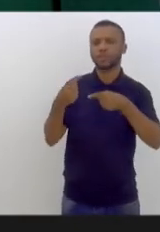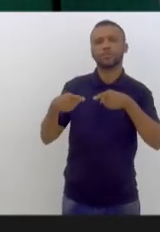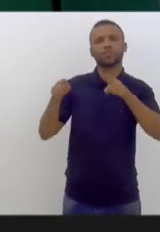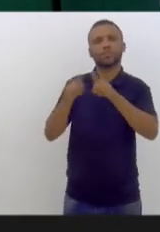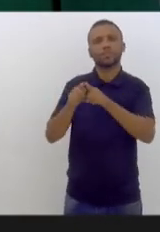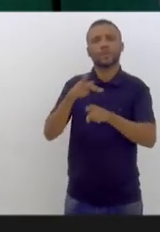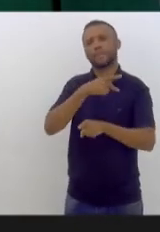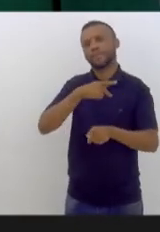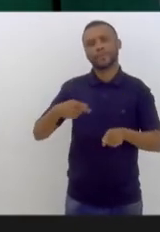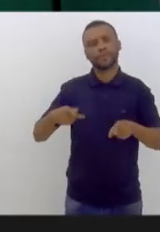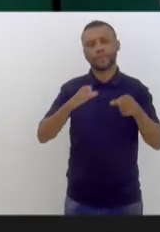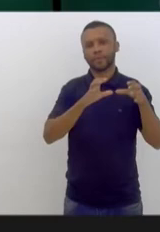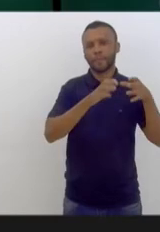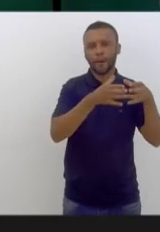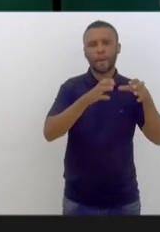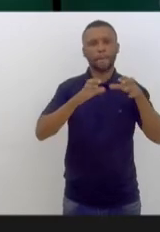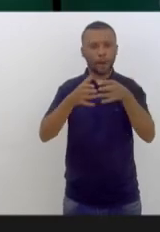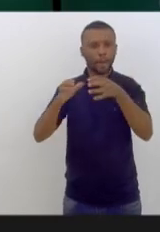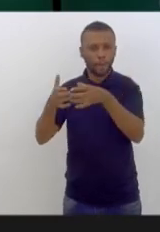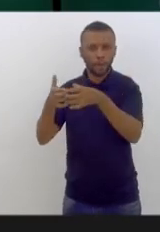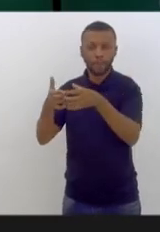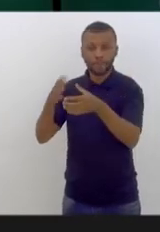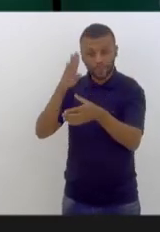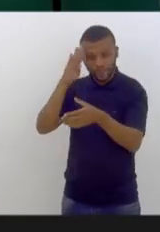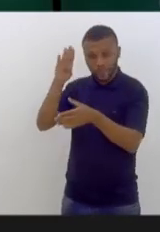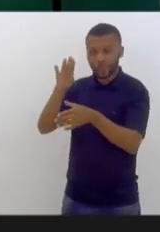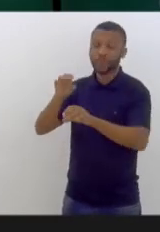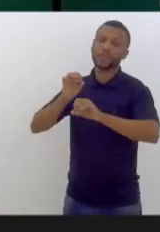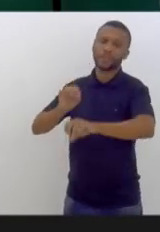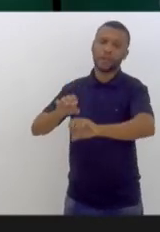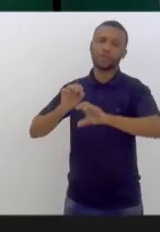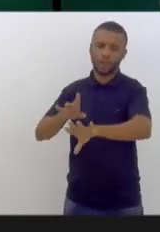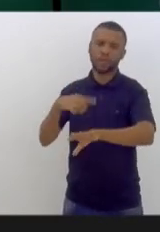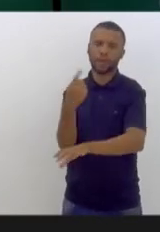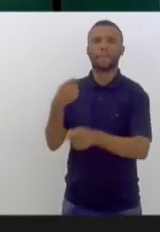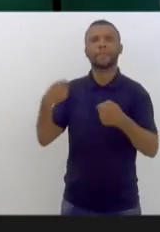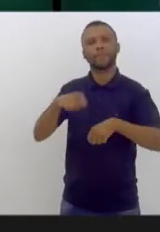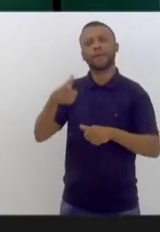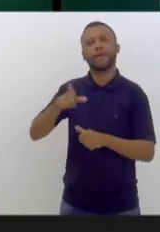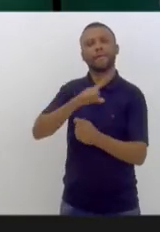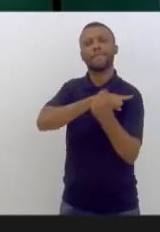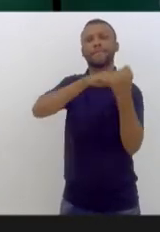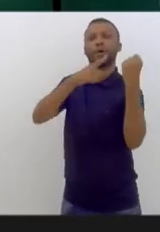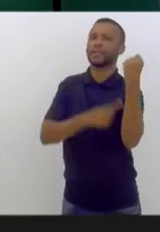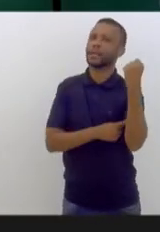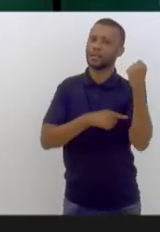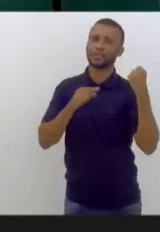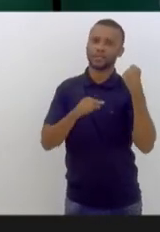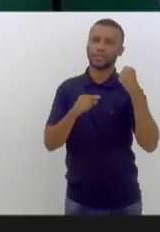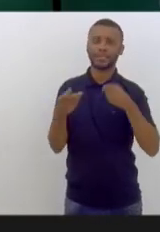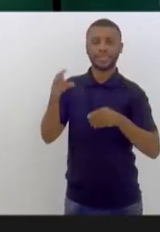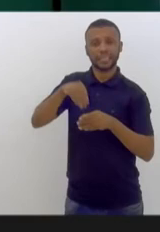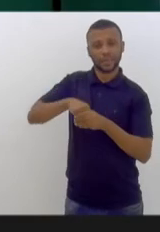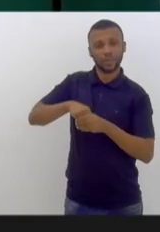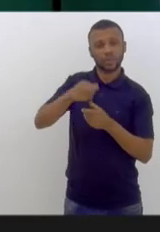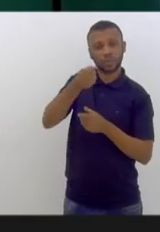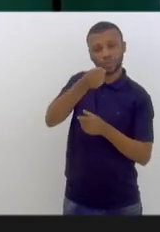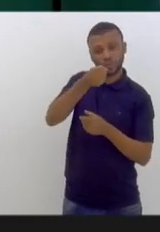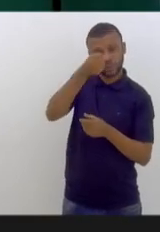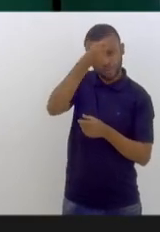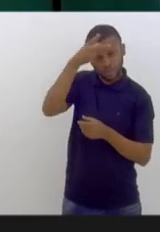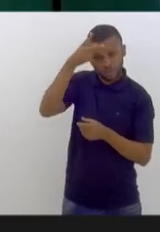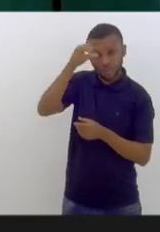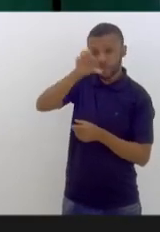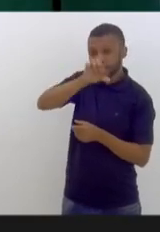das comissões, inclusive da educação, ela tem que ser fortalecida, porque dentre os 92 municípios, independente dos